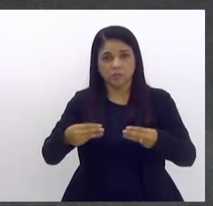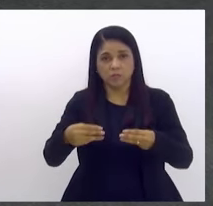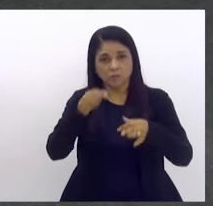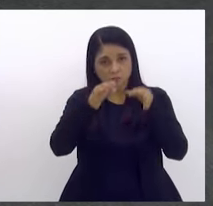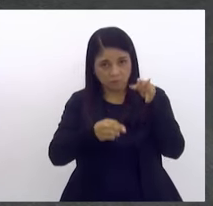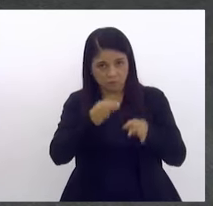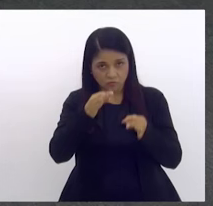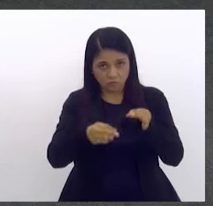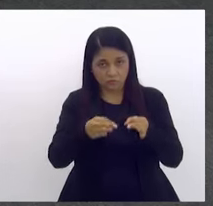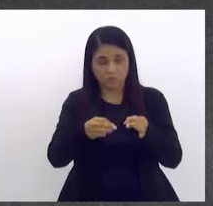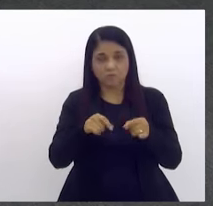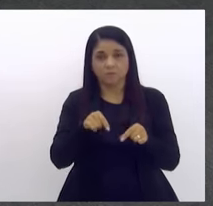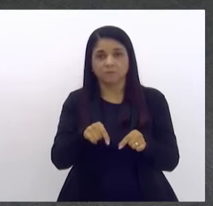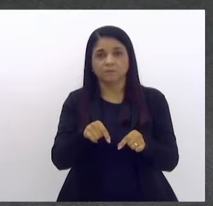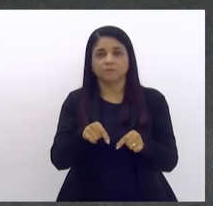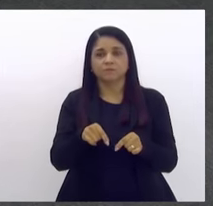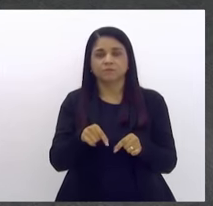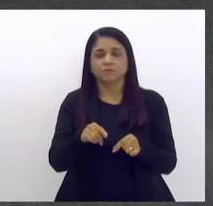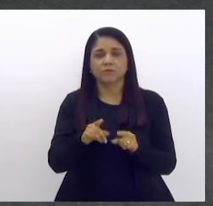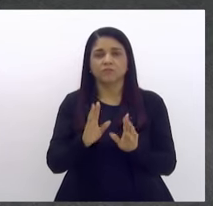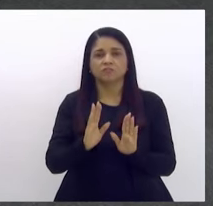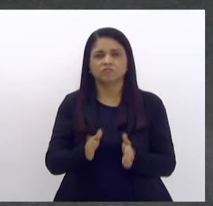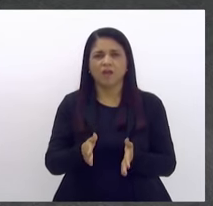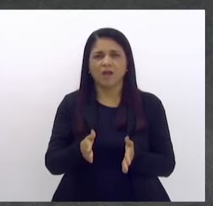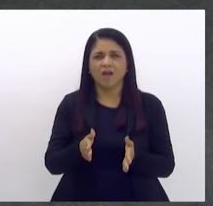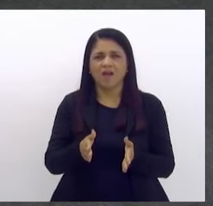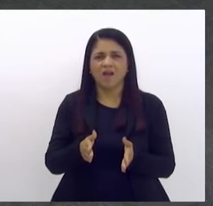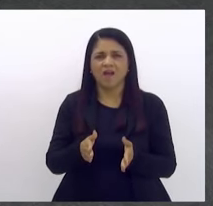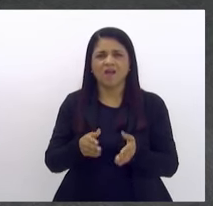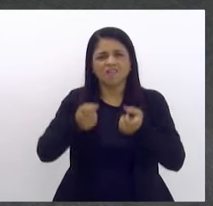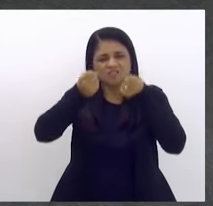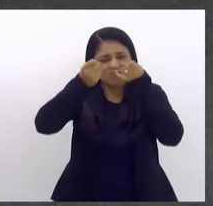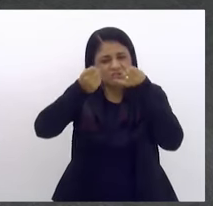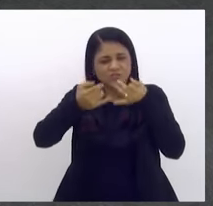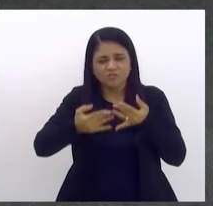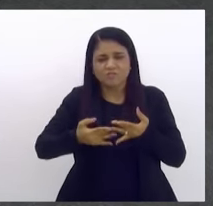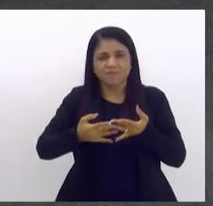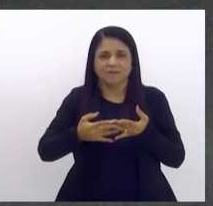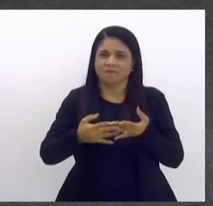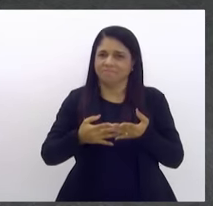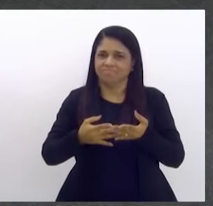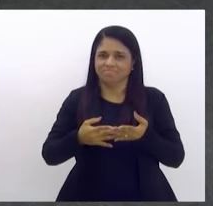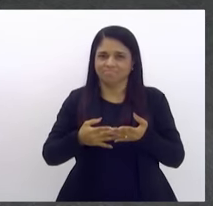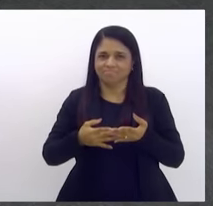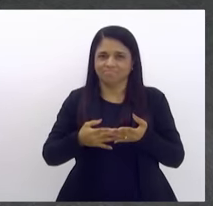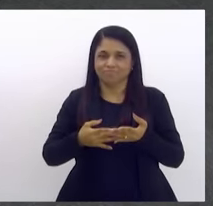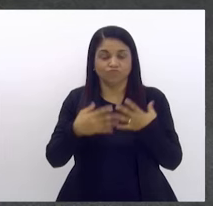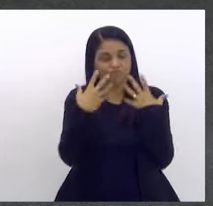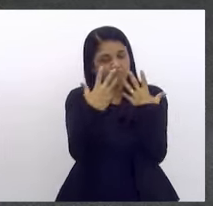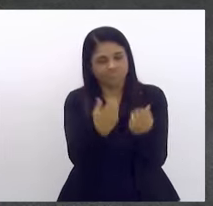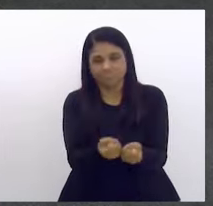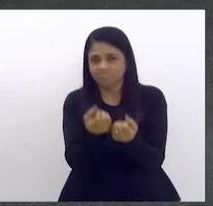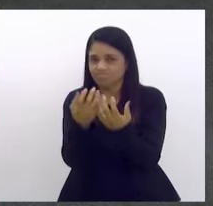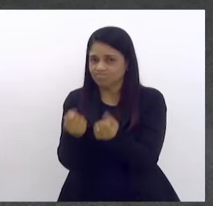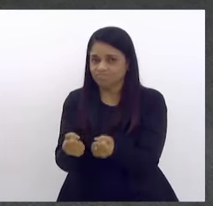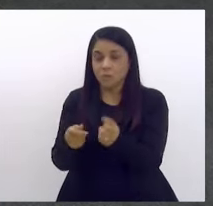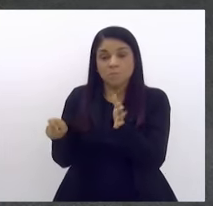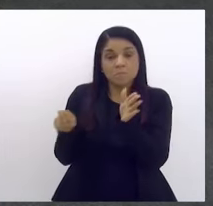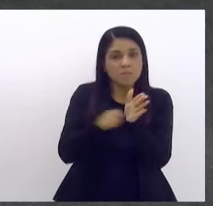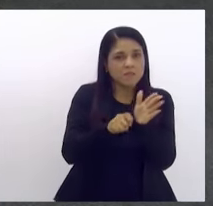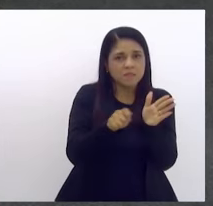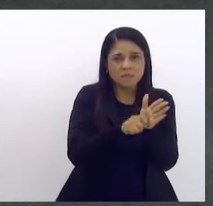si só, ele já é autoexplicável. É inadmissível uma traficante de